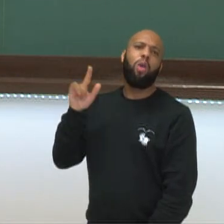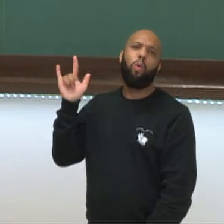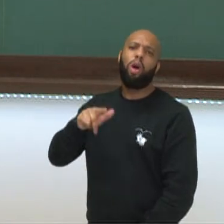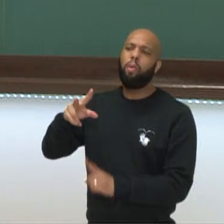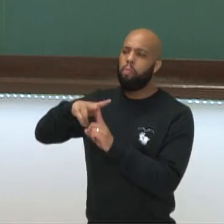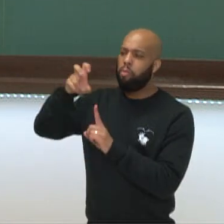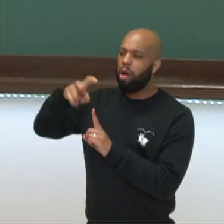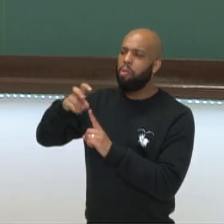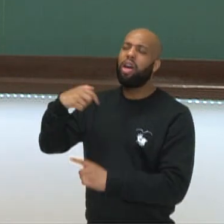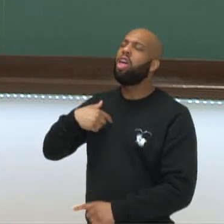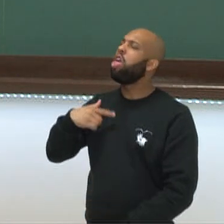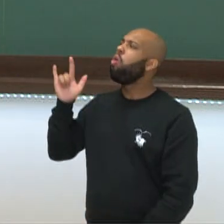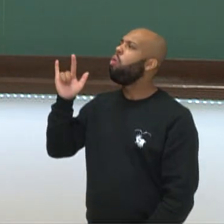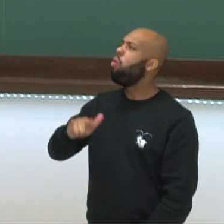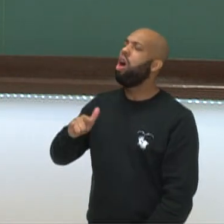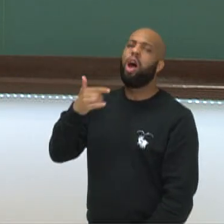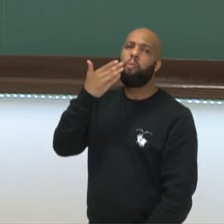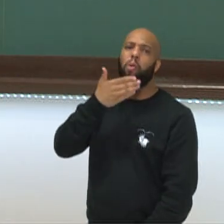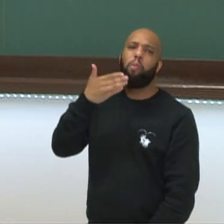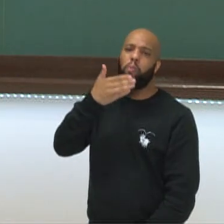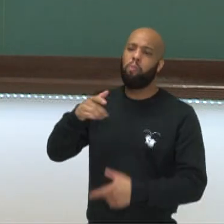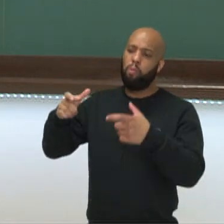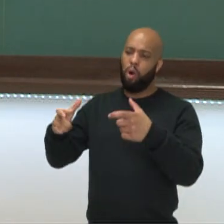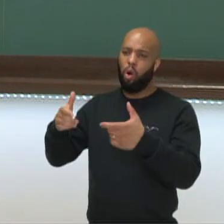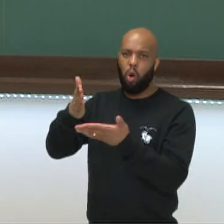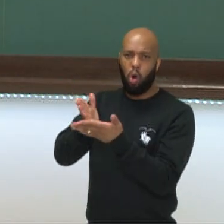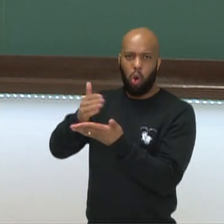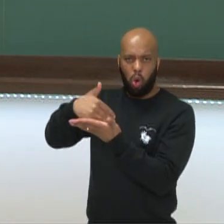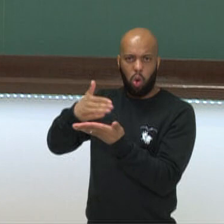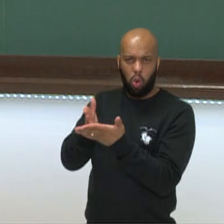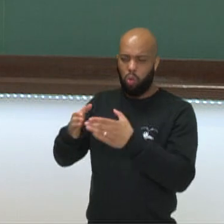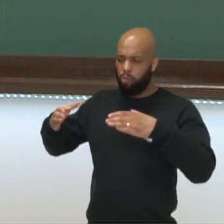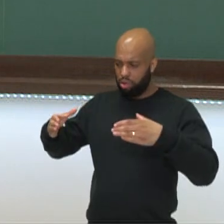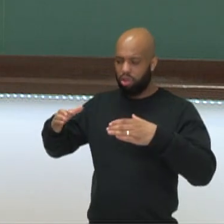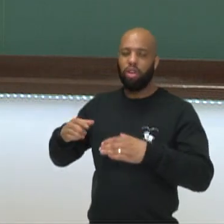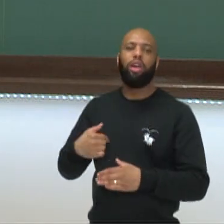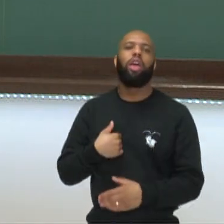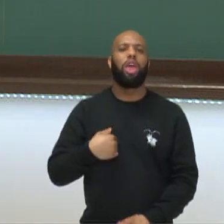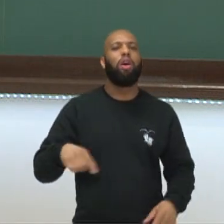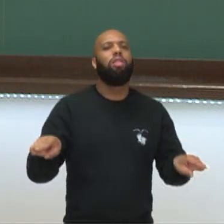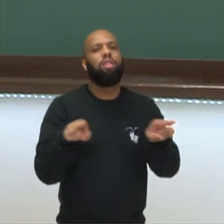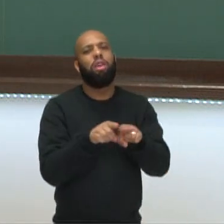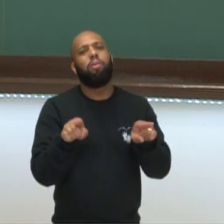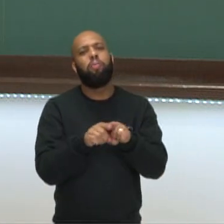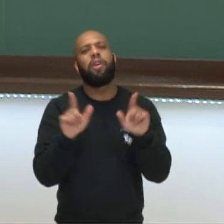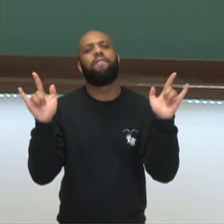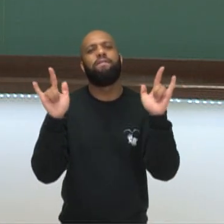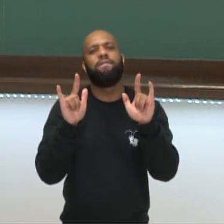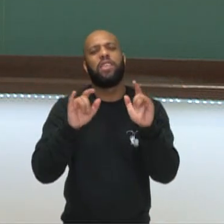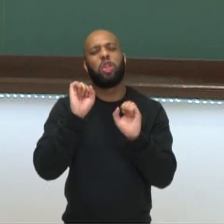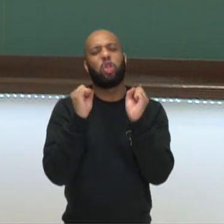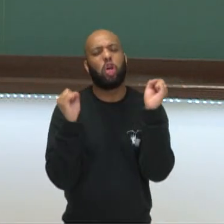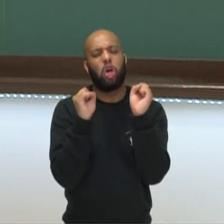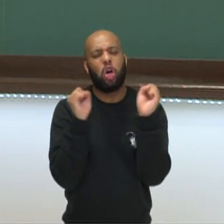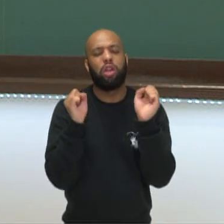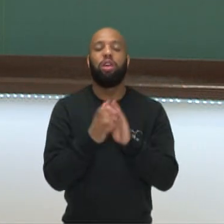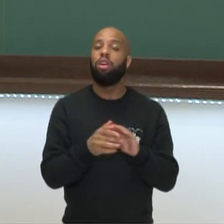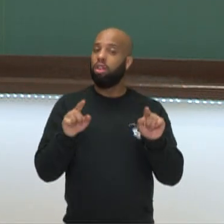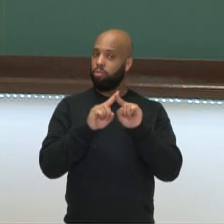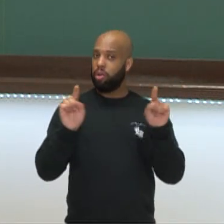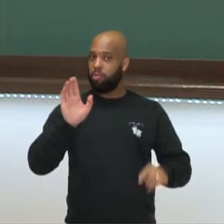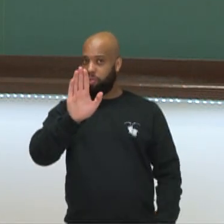um bolo recheado, eu adoro tantas coisas. Sim, eu também adoro, me delicio. Mas